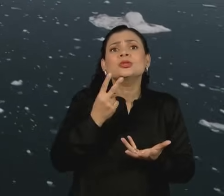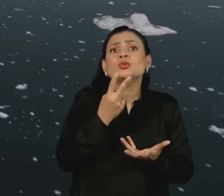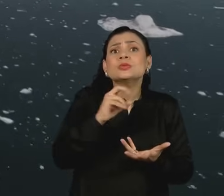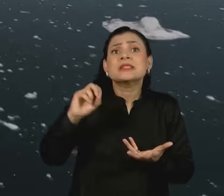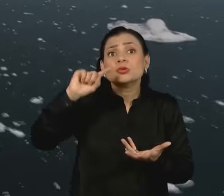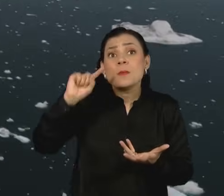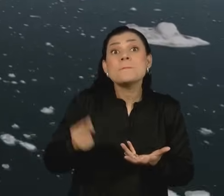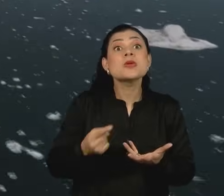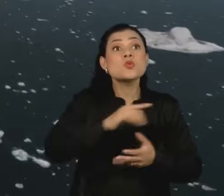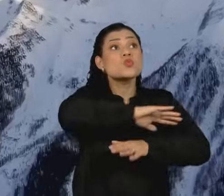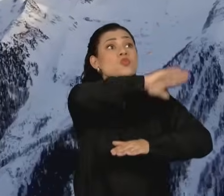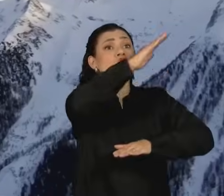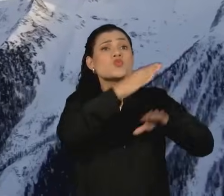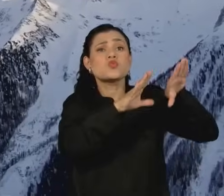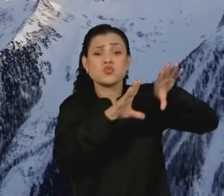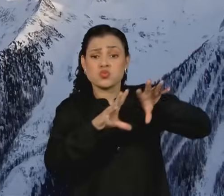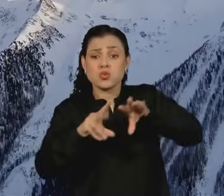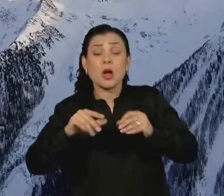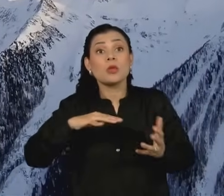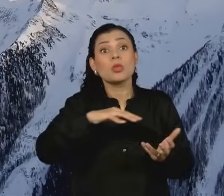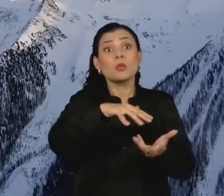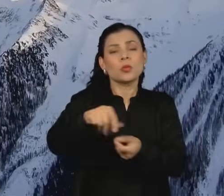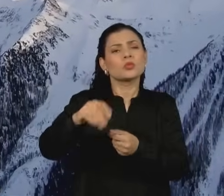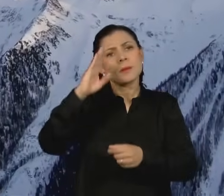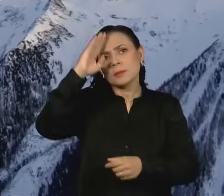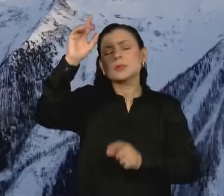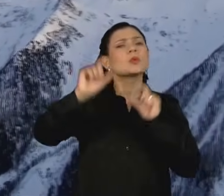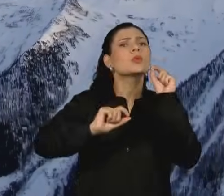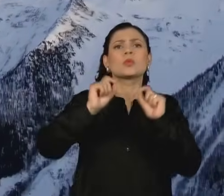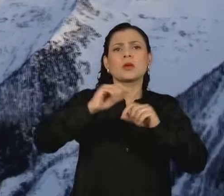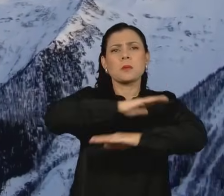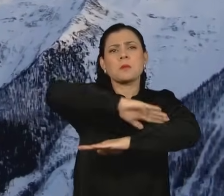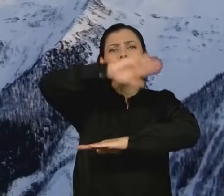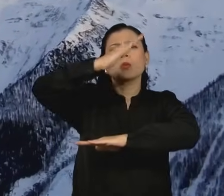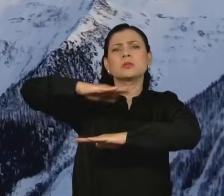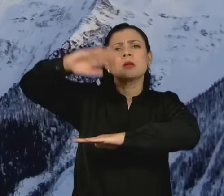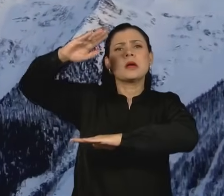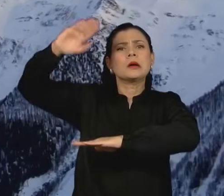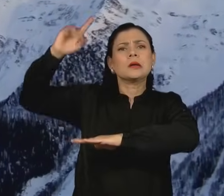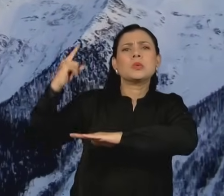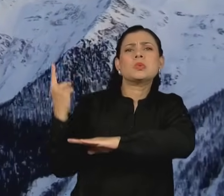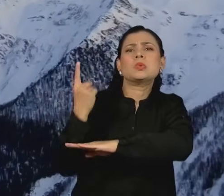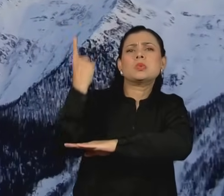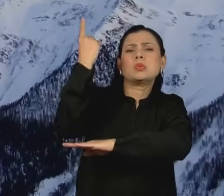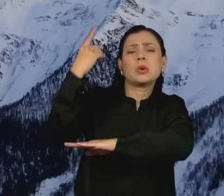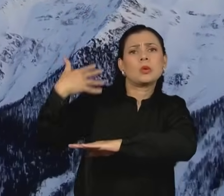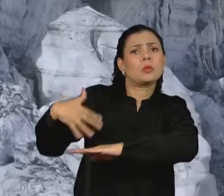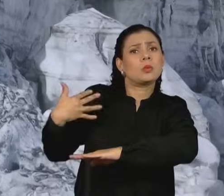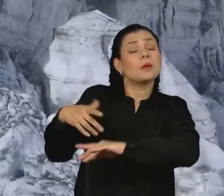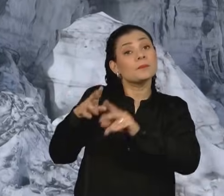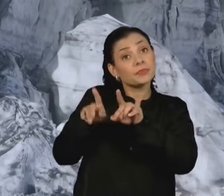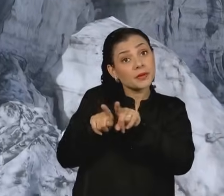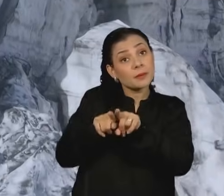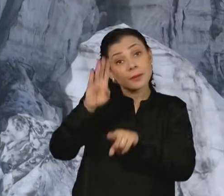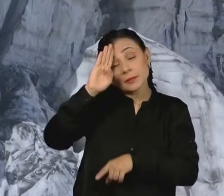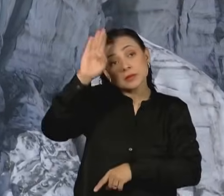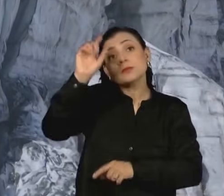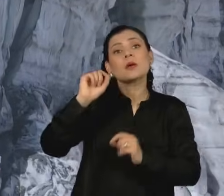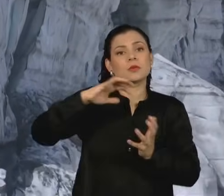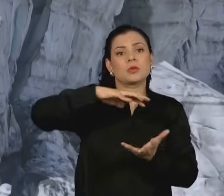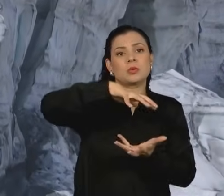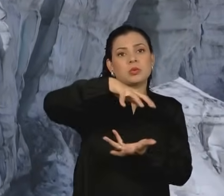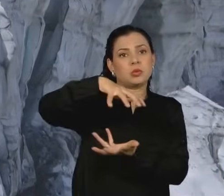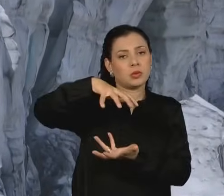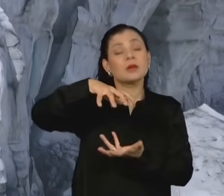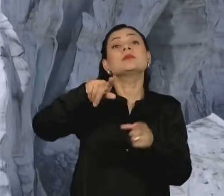mil geleiras no mundo, a maioria localizada em montanhas de grandes altitudes e principalmente nas regiões